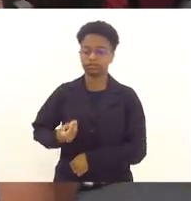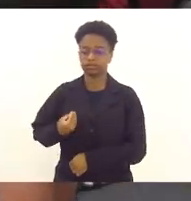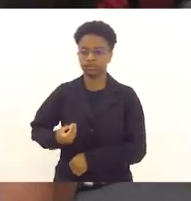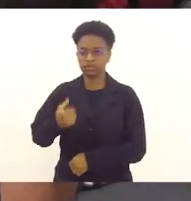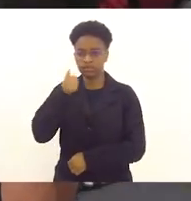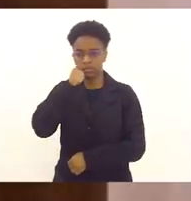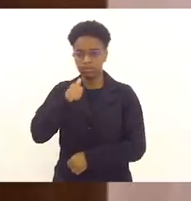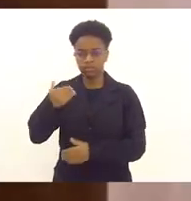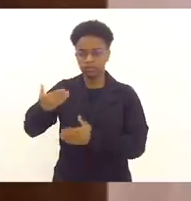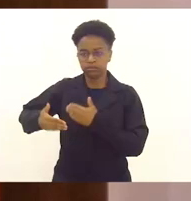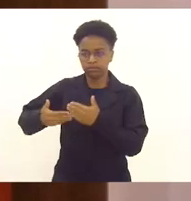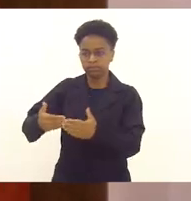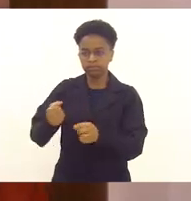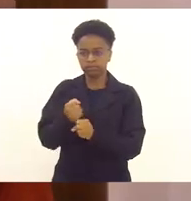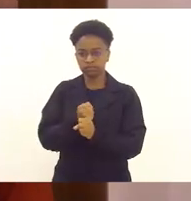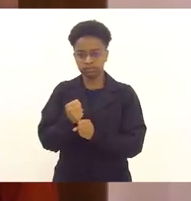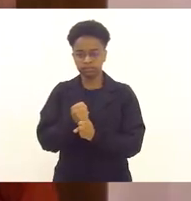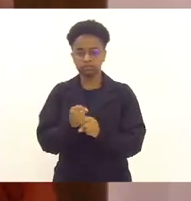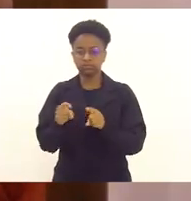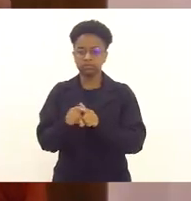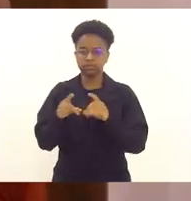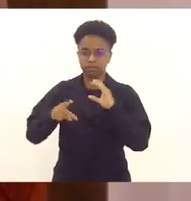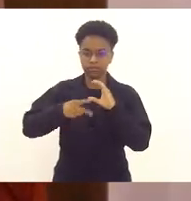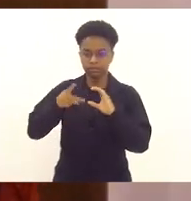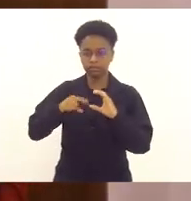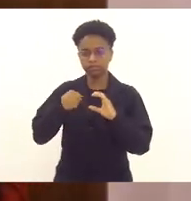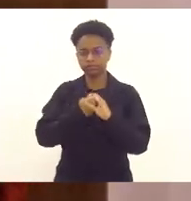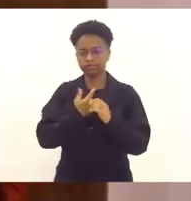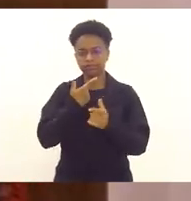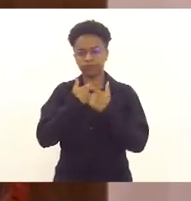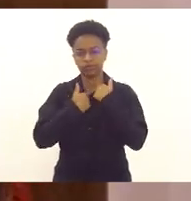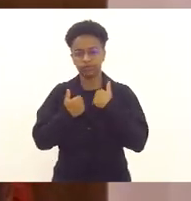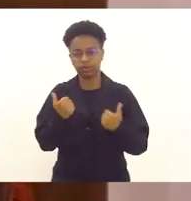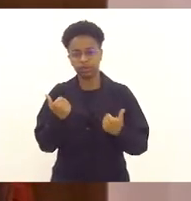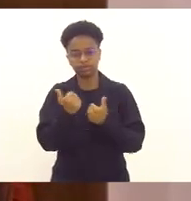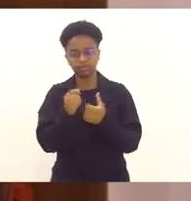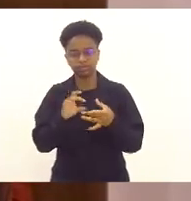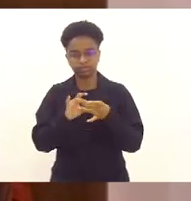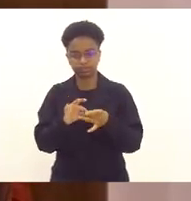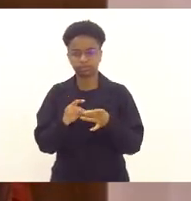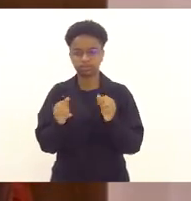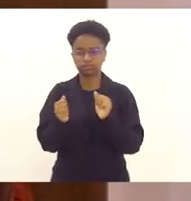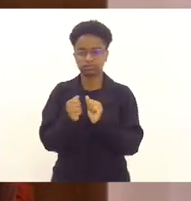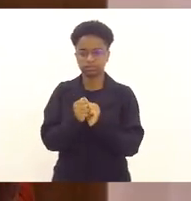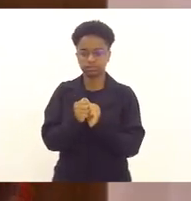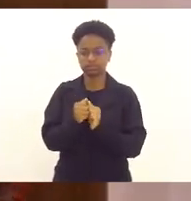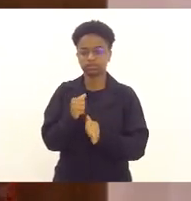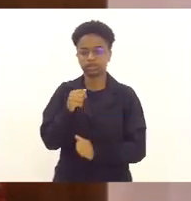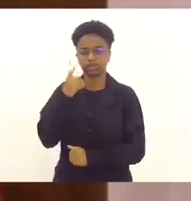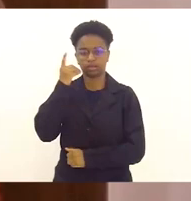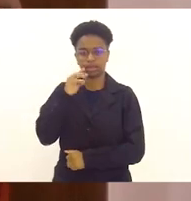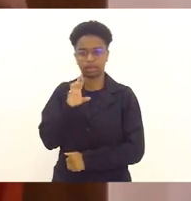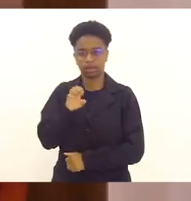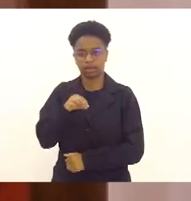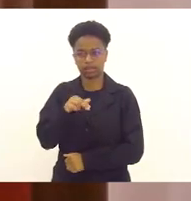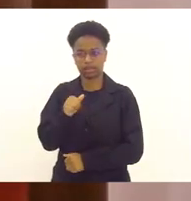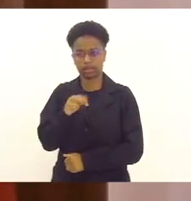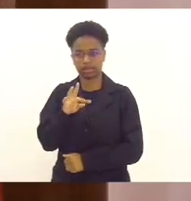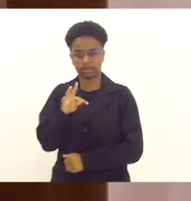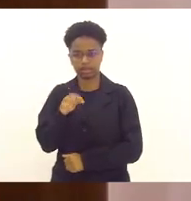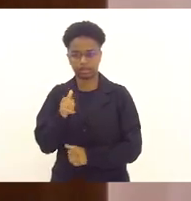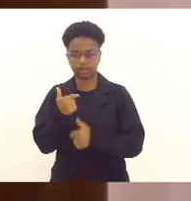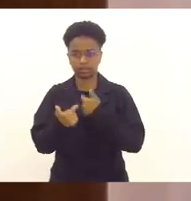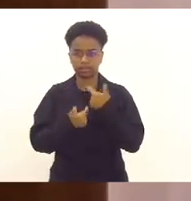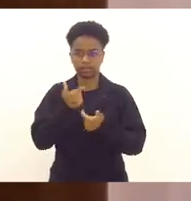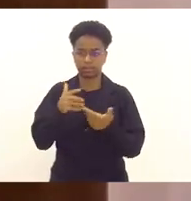dizer que lá na Câmara a gente quer estar junto deputada Renata com excelente trabalho né que vossa excelência vem